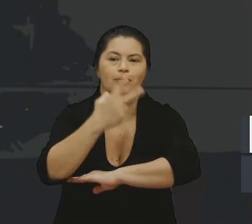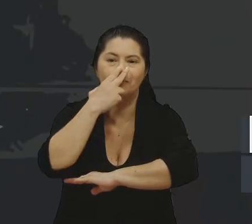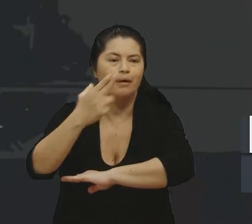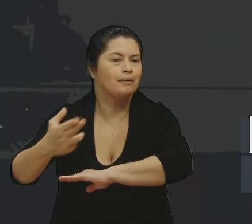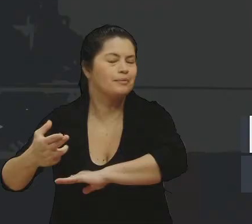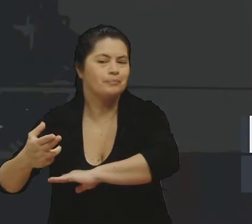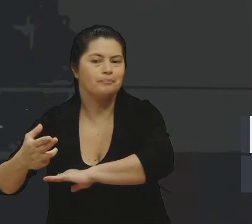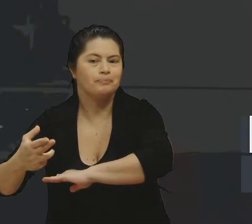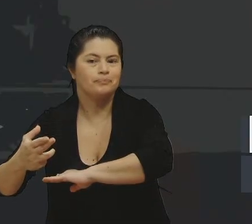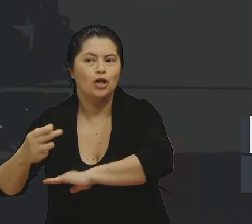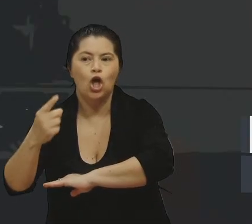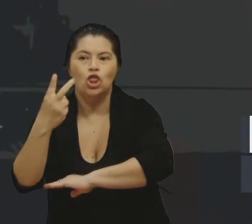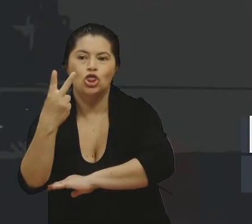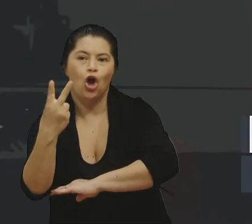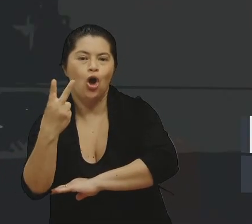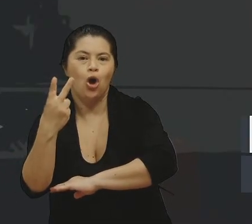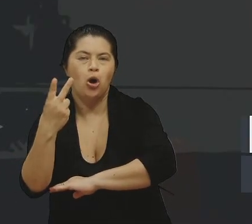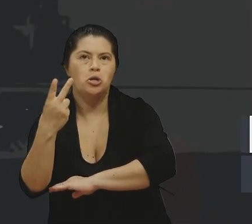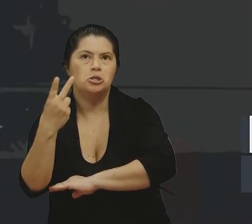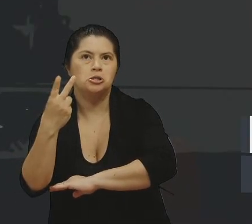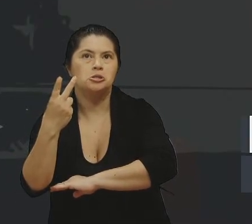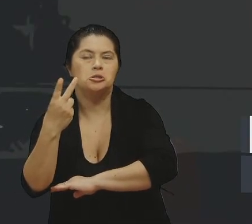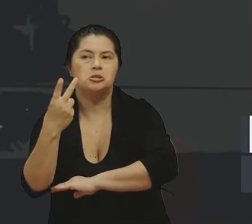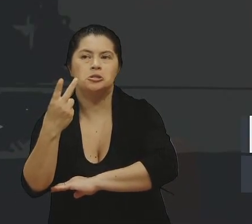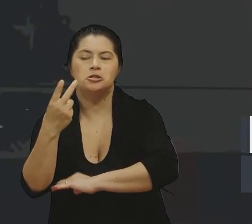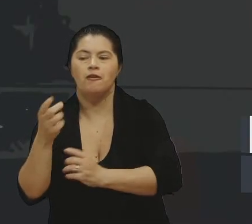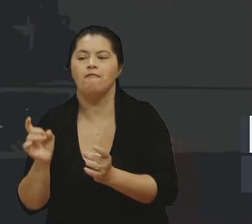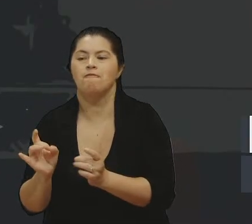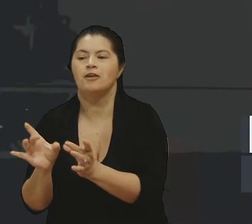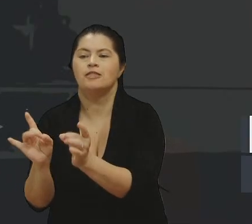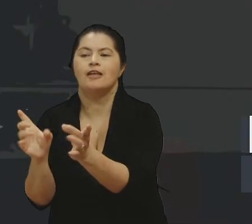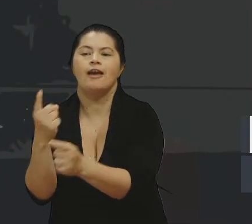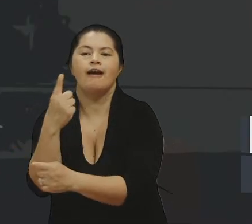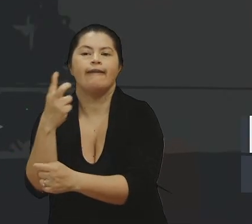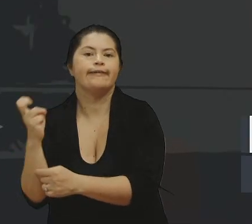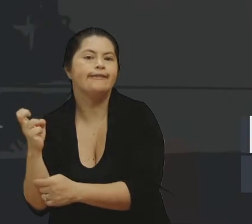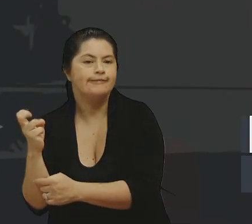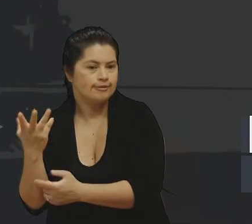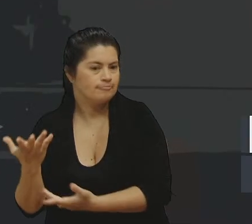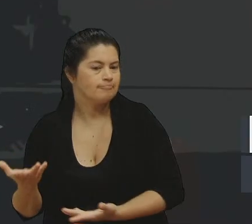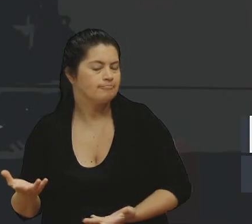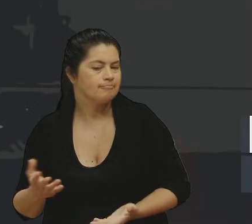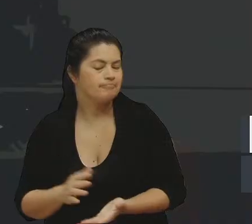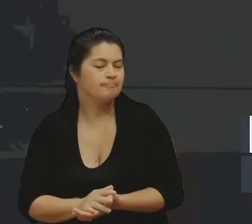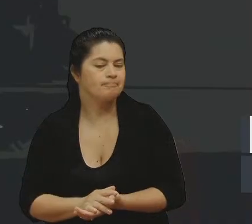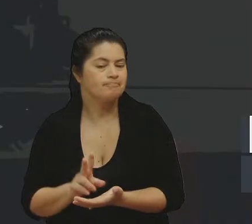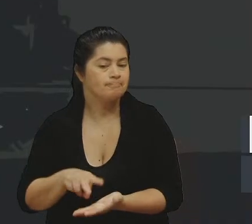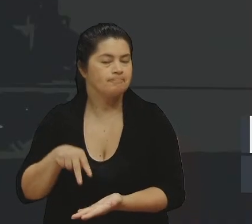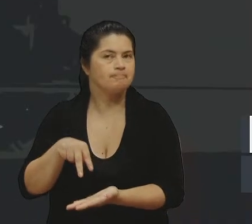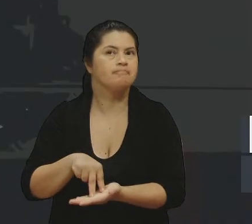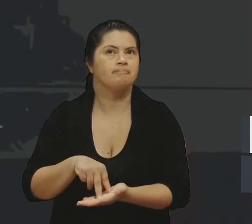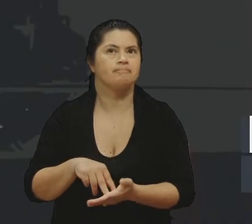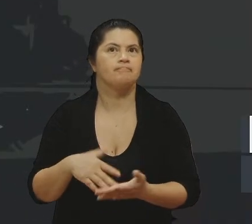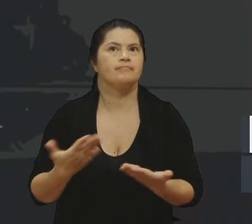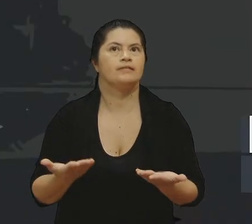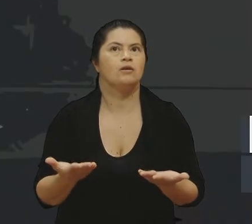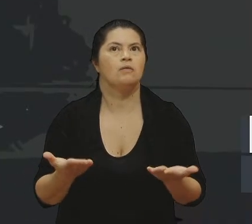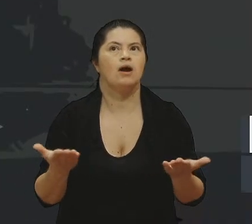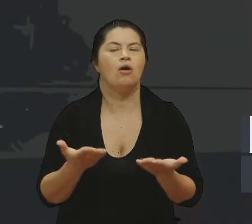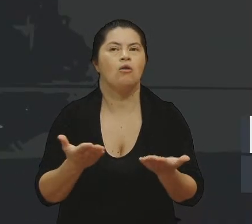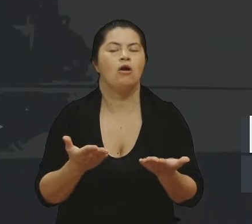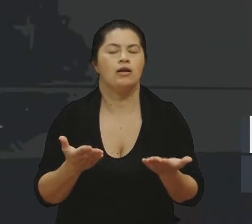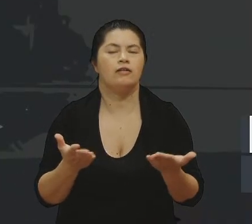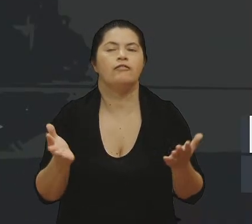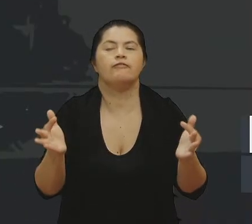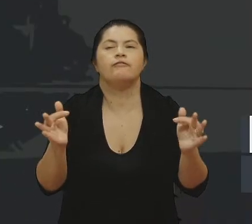deve custar 2, o cara vende a 15. De novo, posicionamento, tá? E para nós se encaminhar para o